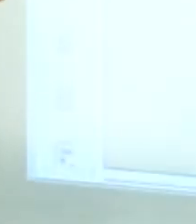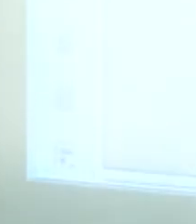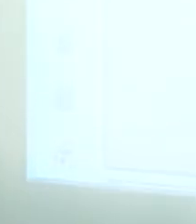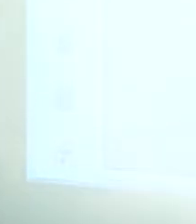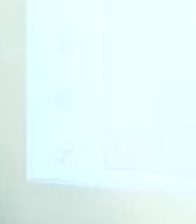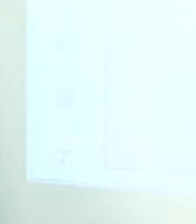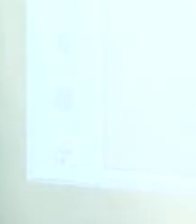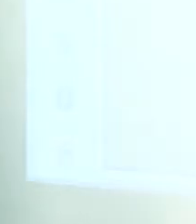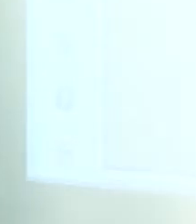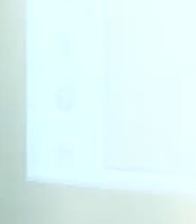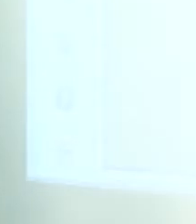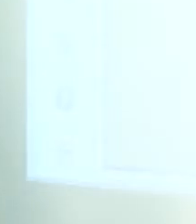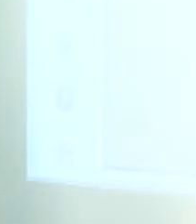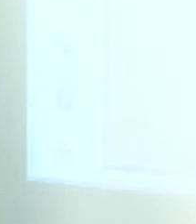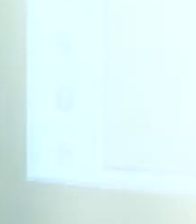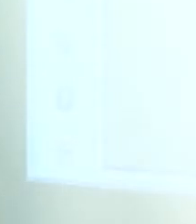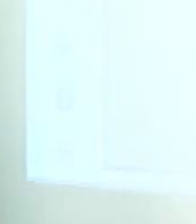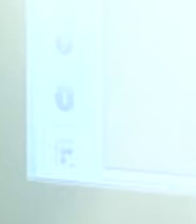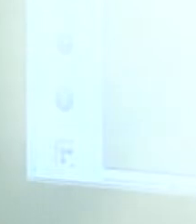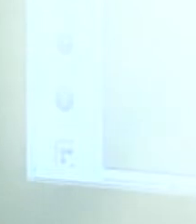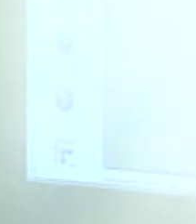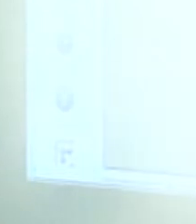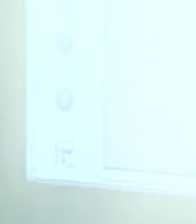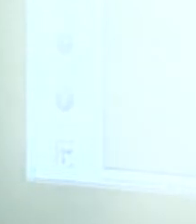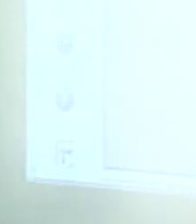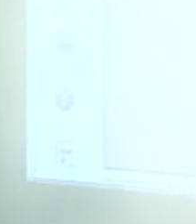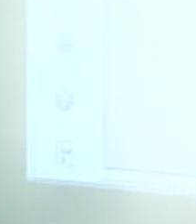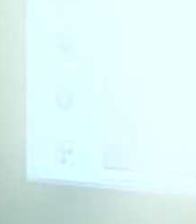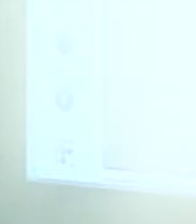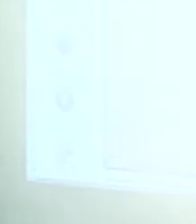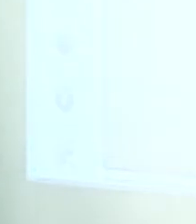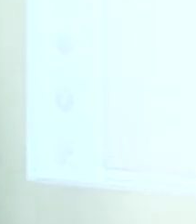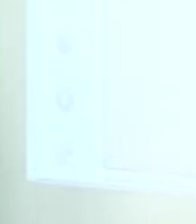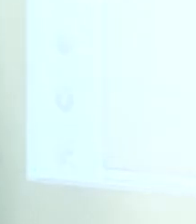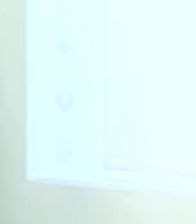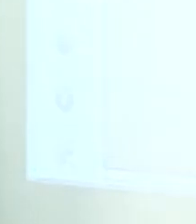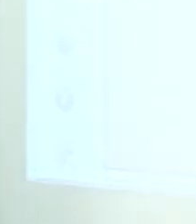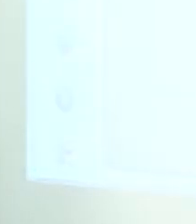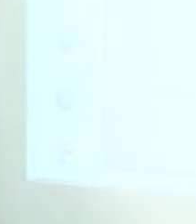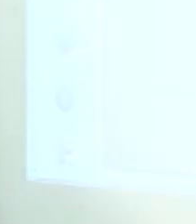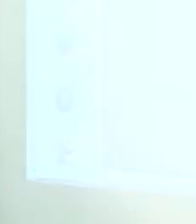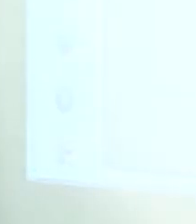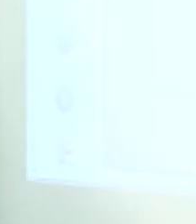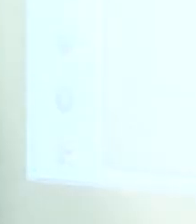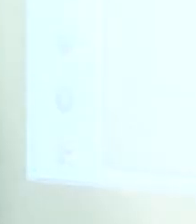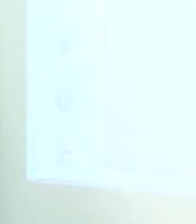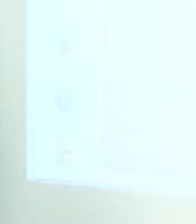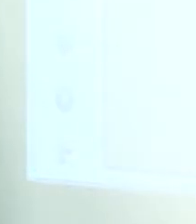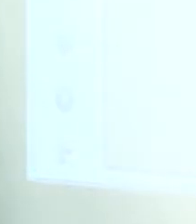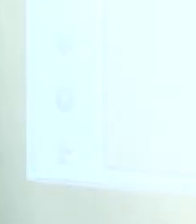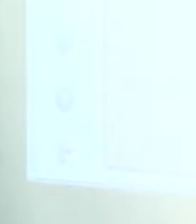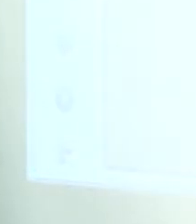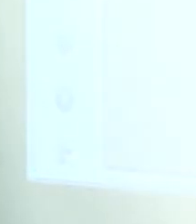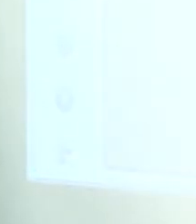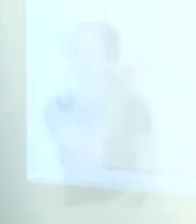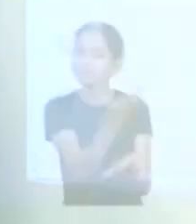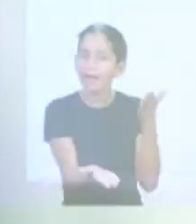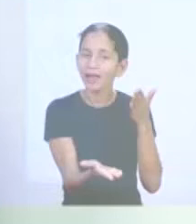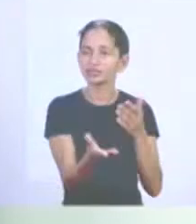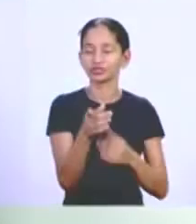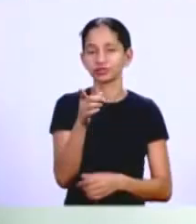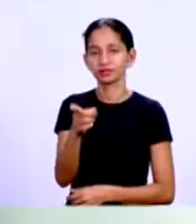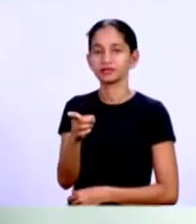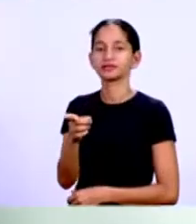negativo do positivo, sempre vai utilizar as palavras risco e chance. Quando você está falando de uma coisa positiva, você vai falar chance. Você